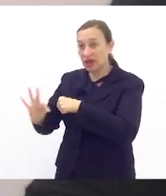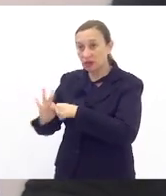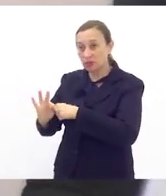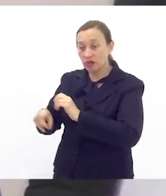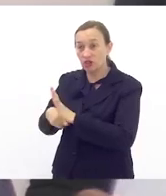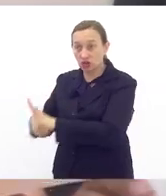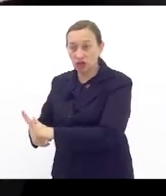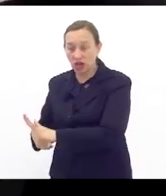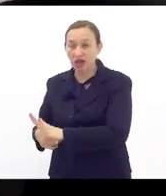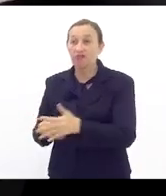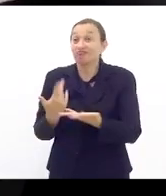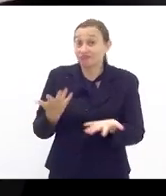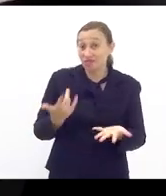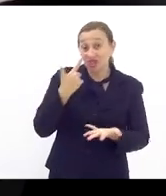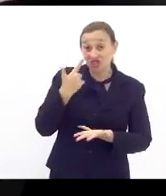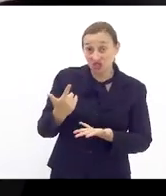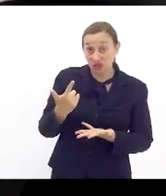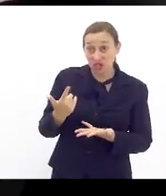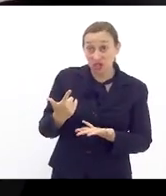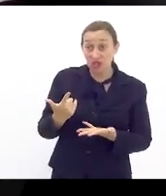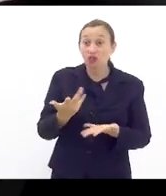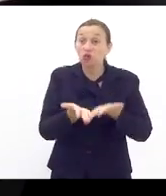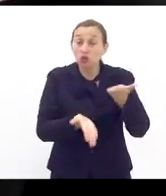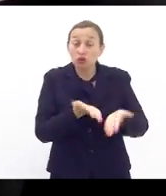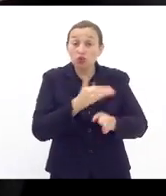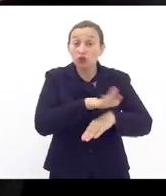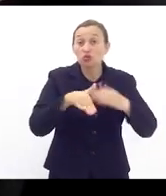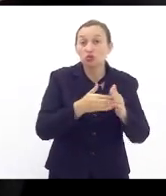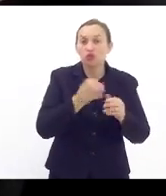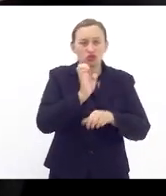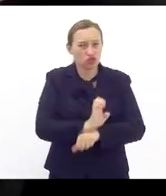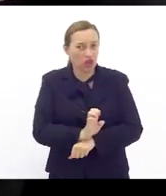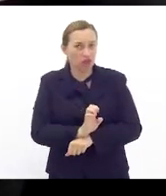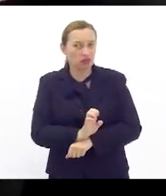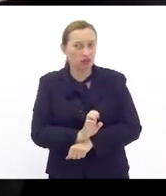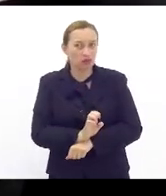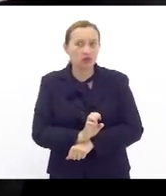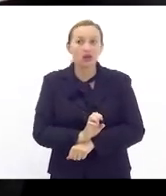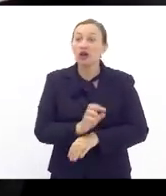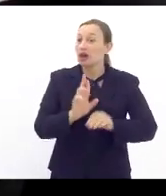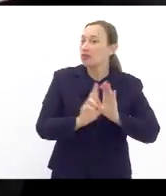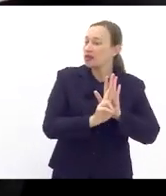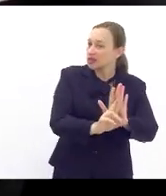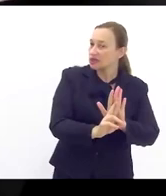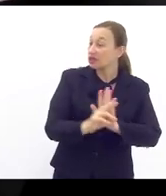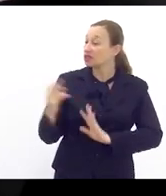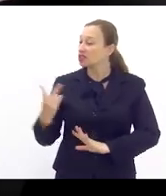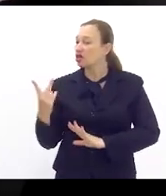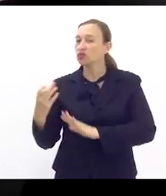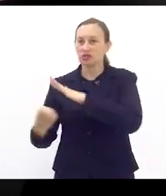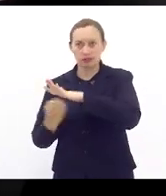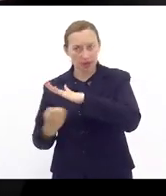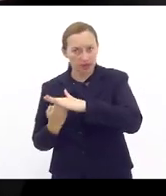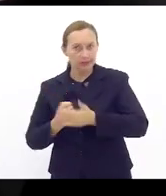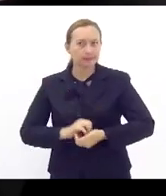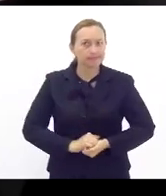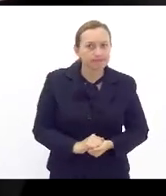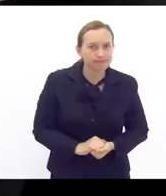é isso que a gente escuta do Estado todo diretores representantes da enel e da Light